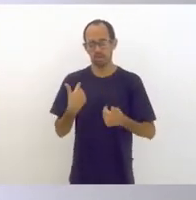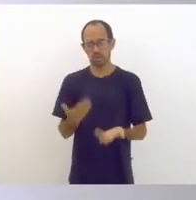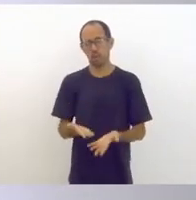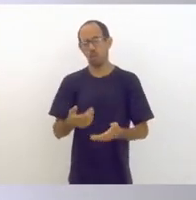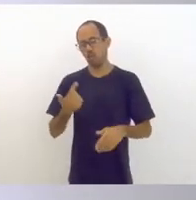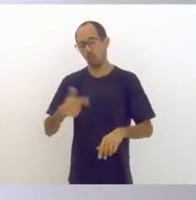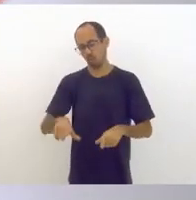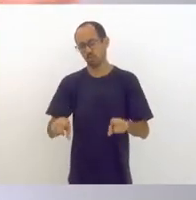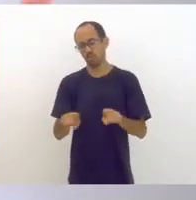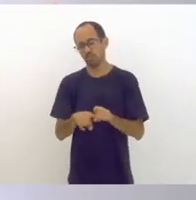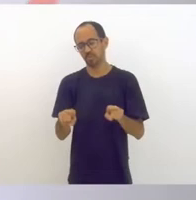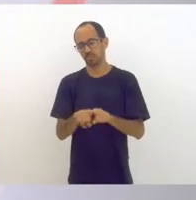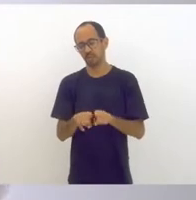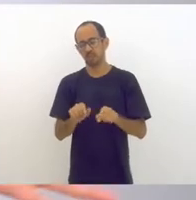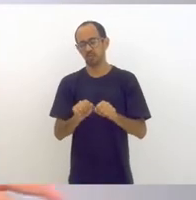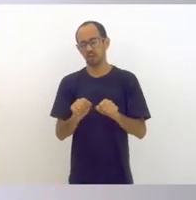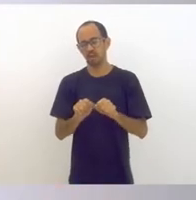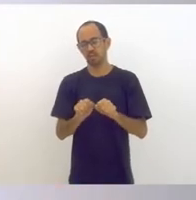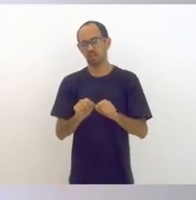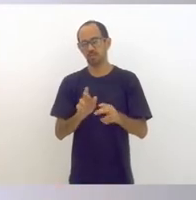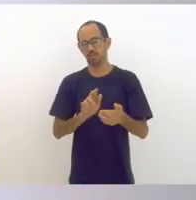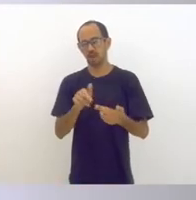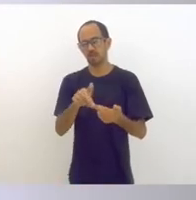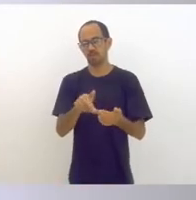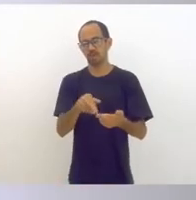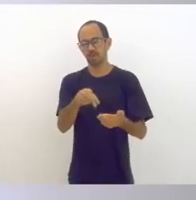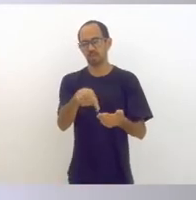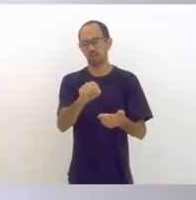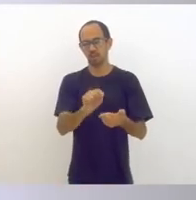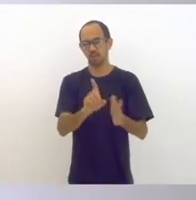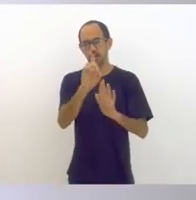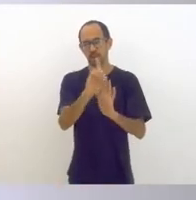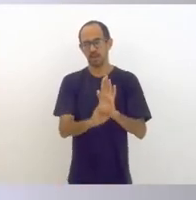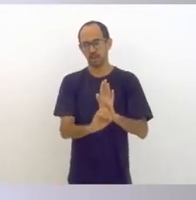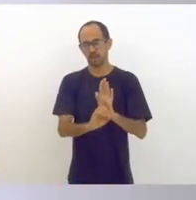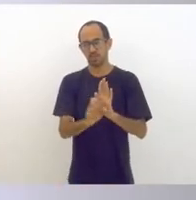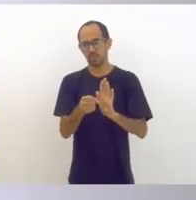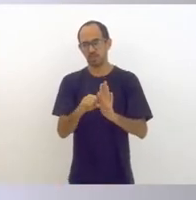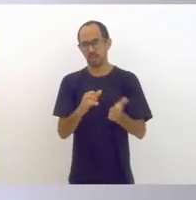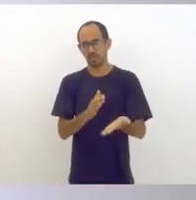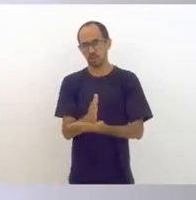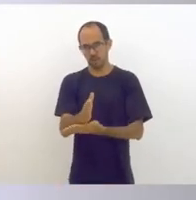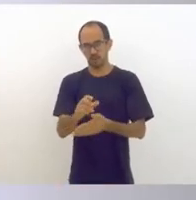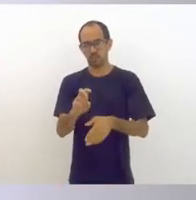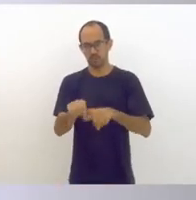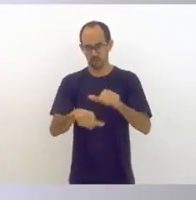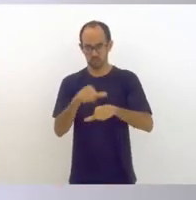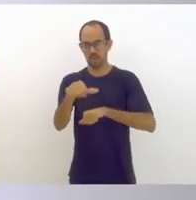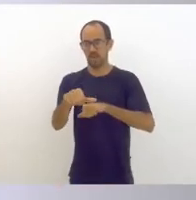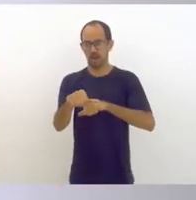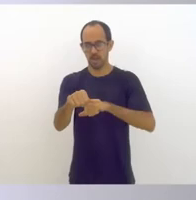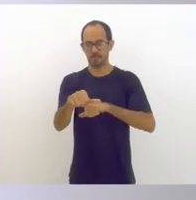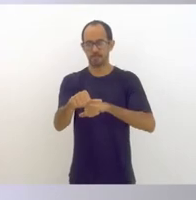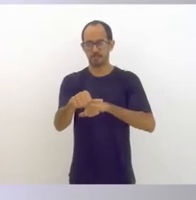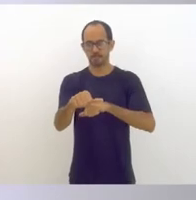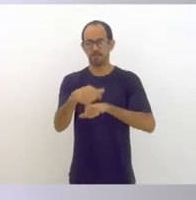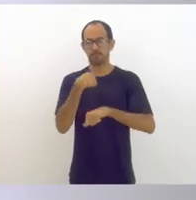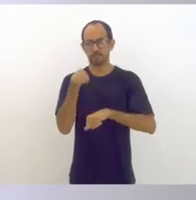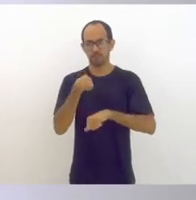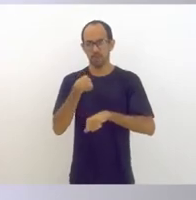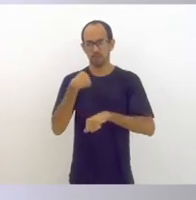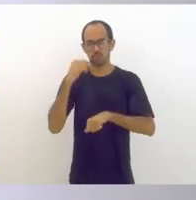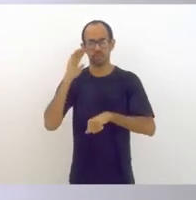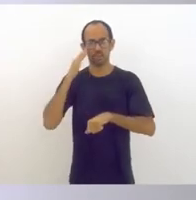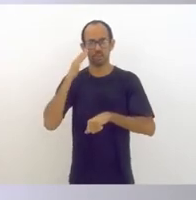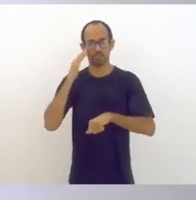outras fazem referência ao decreto que, se aprovado, vai ser alterado. Então, no nosso entendimento, as emendas